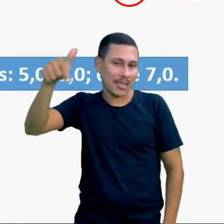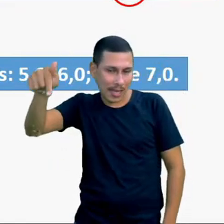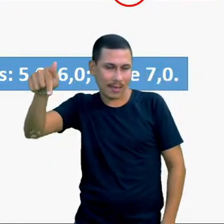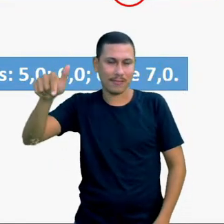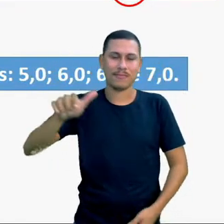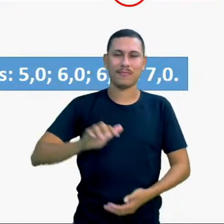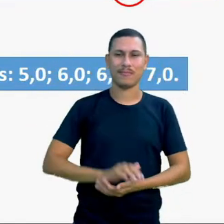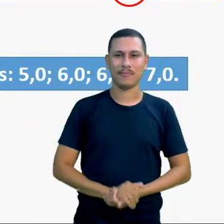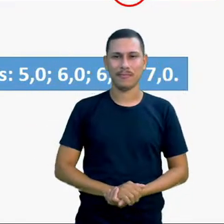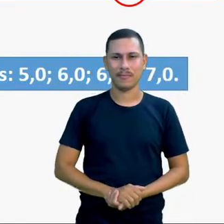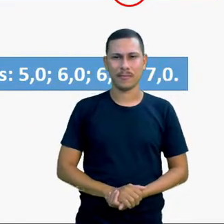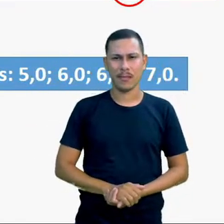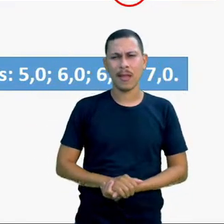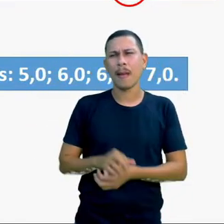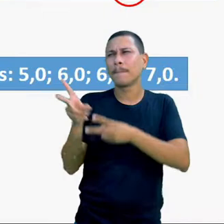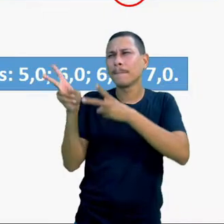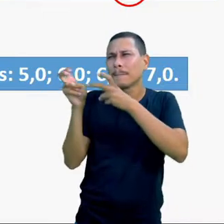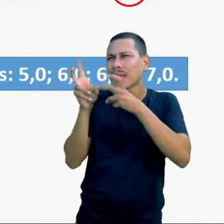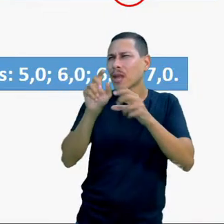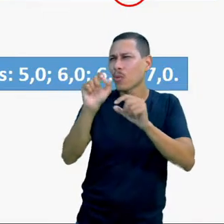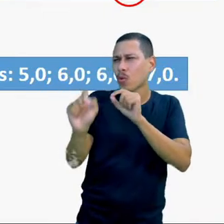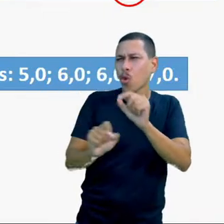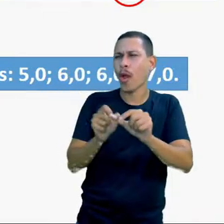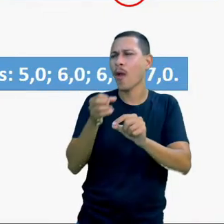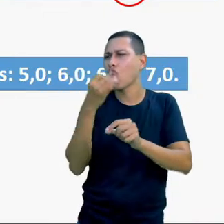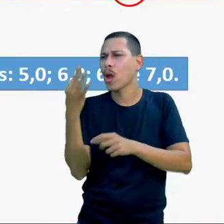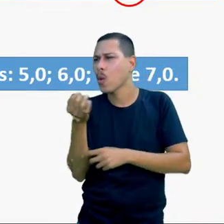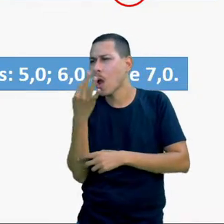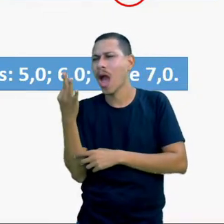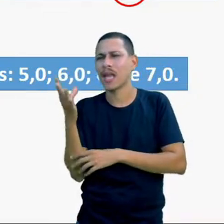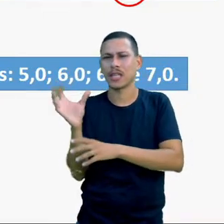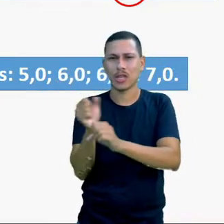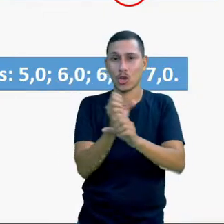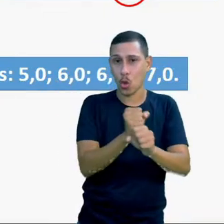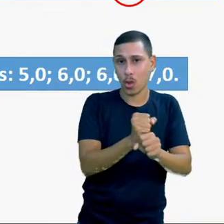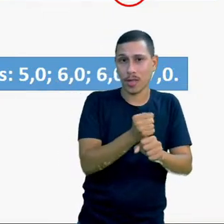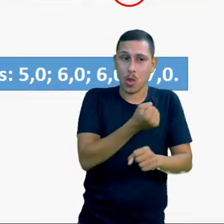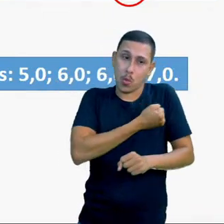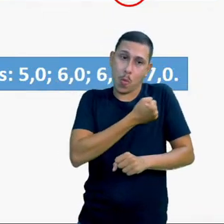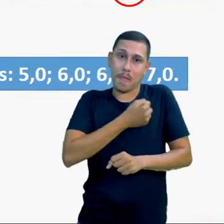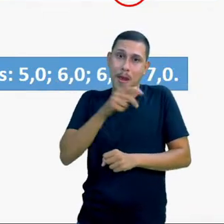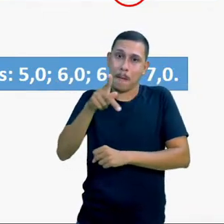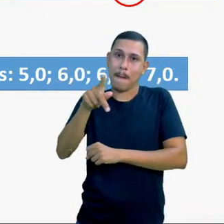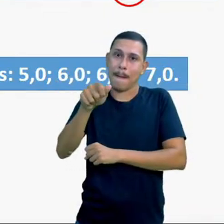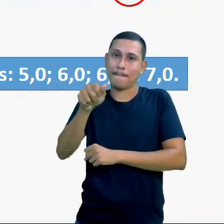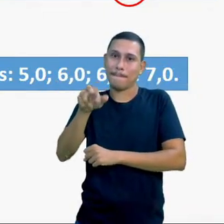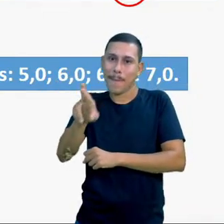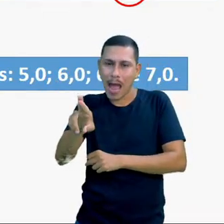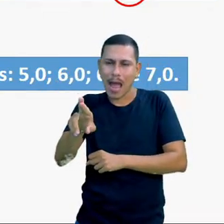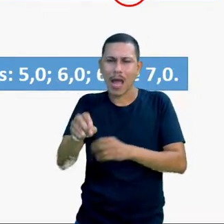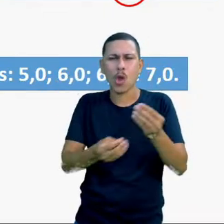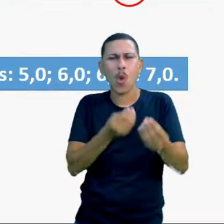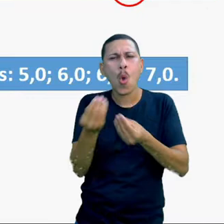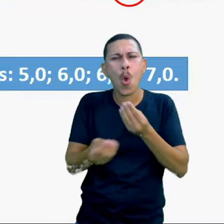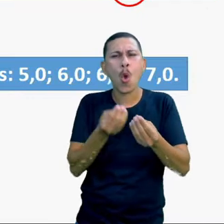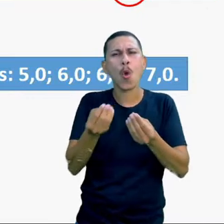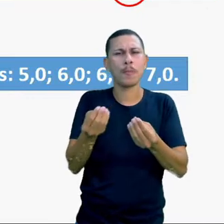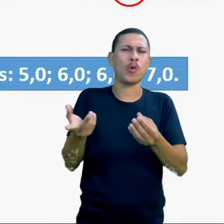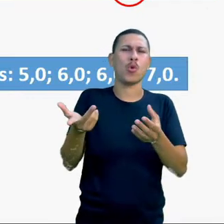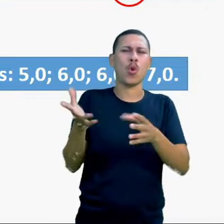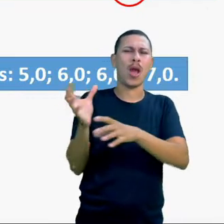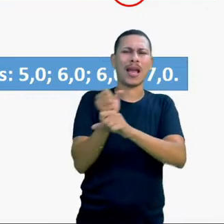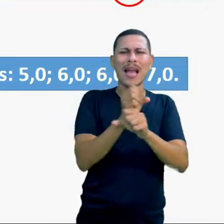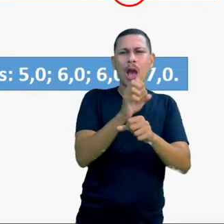7. Note que agora a quantidade de notas é o número par. Então, como agora tirar a mediana se